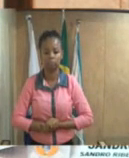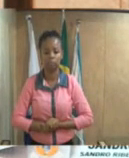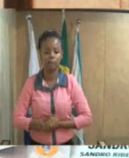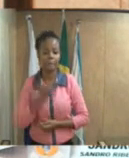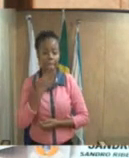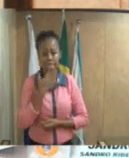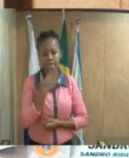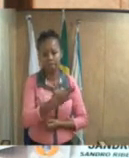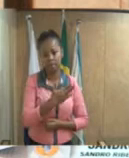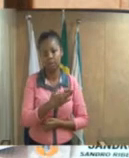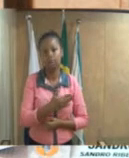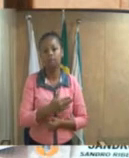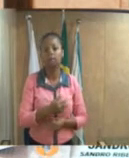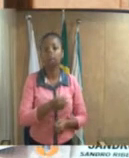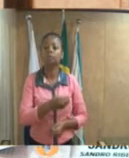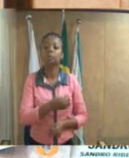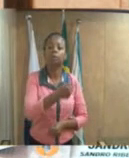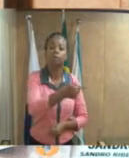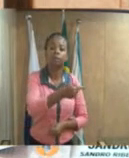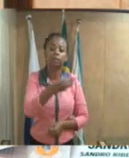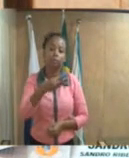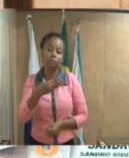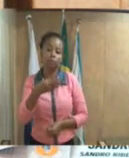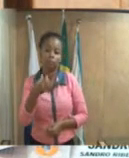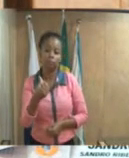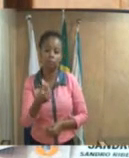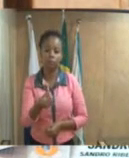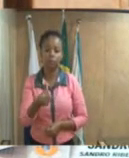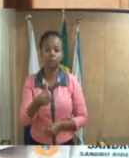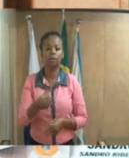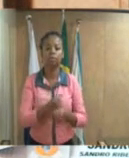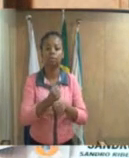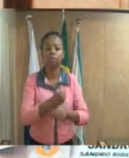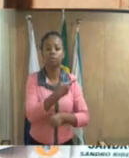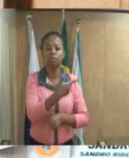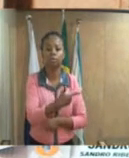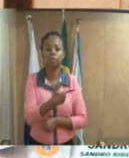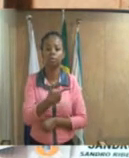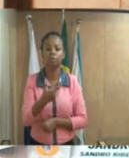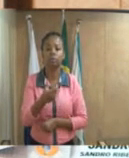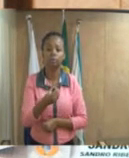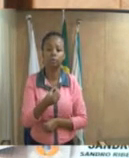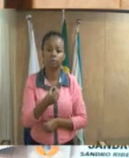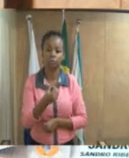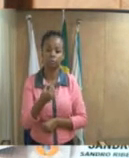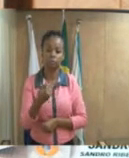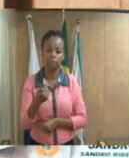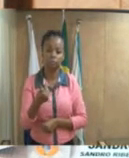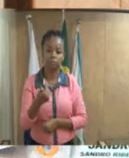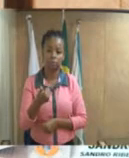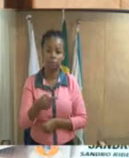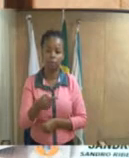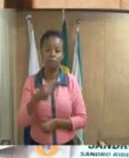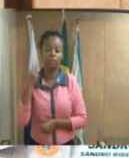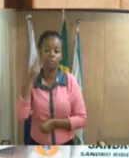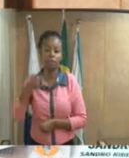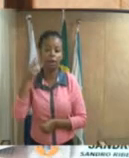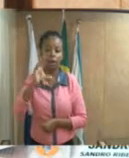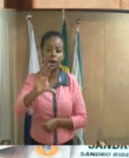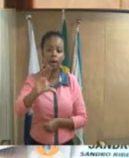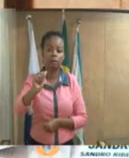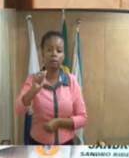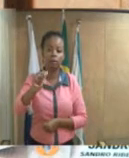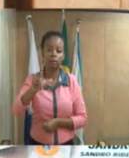Indicação número 736, de 2017, do excelentíssimo senhor vereador Cláudio